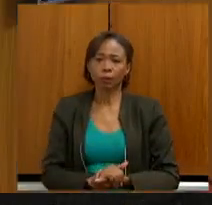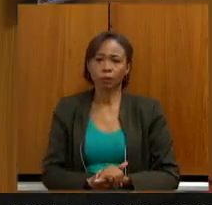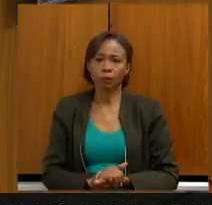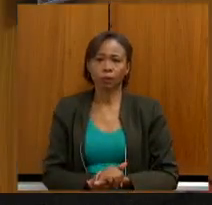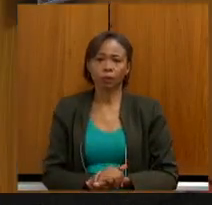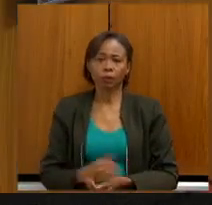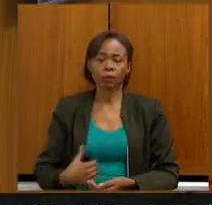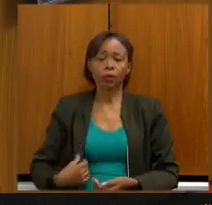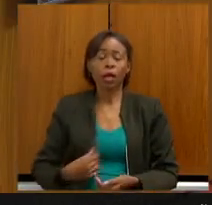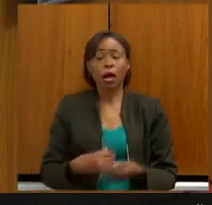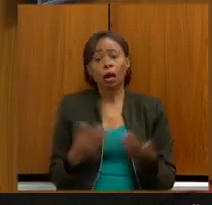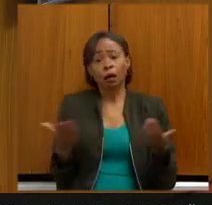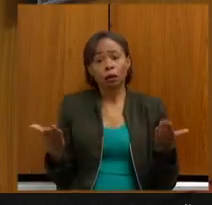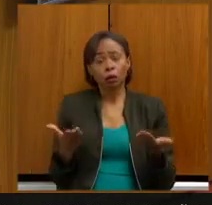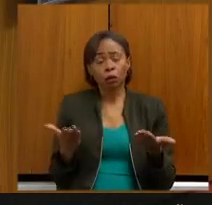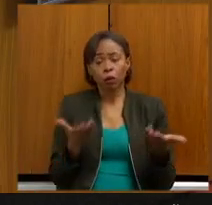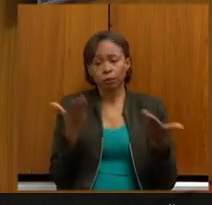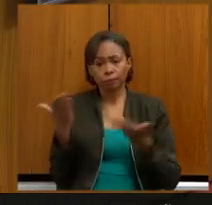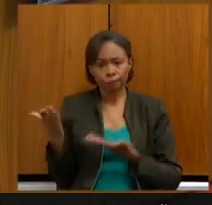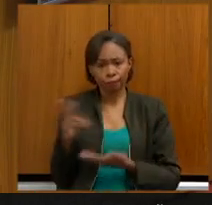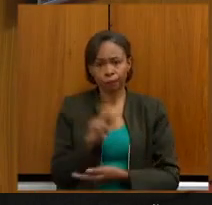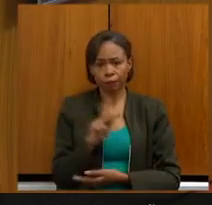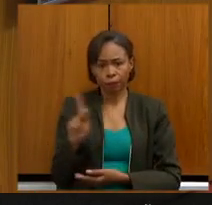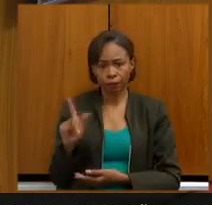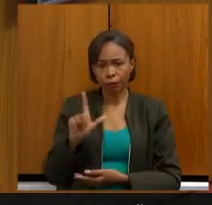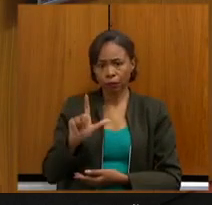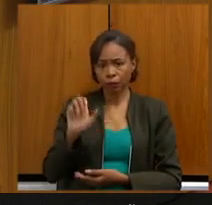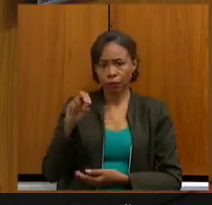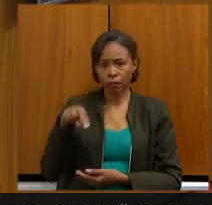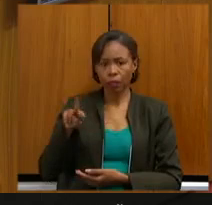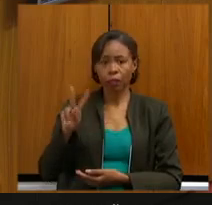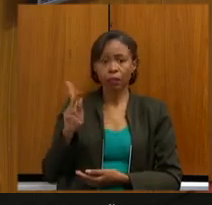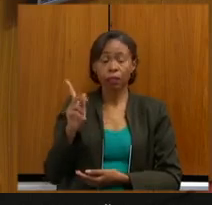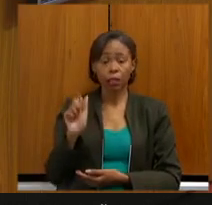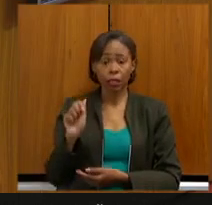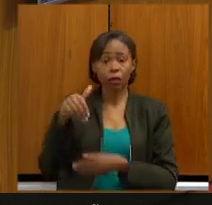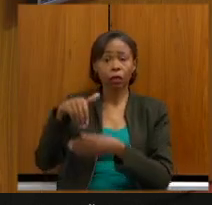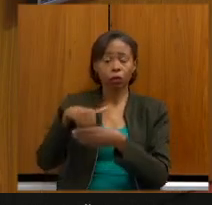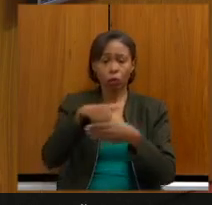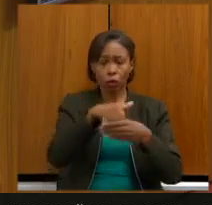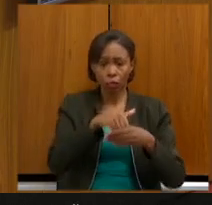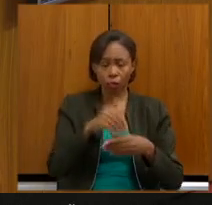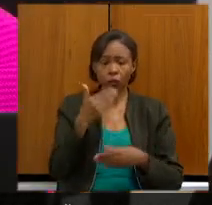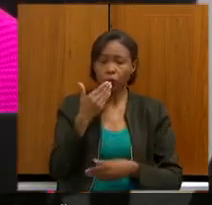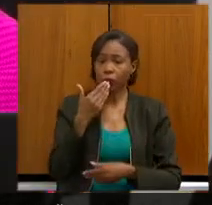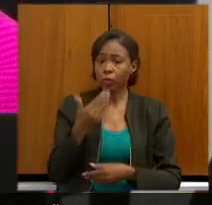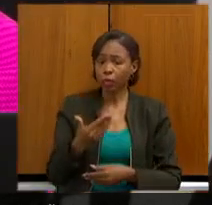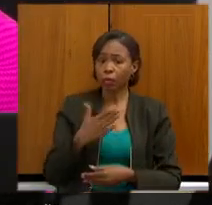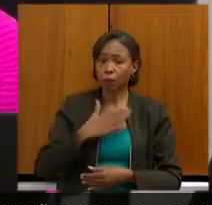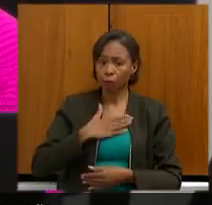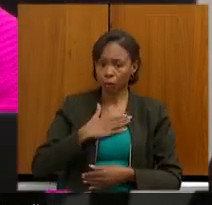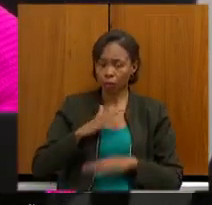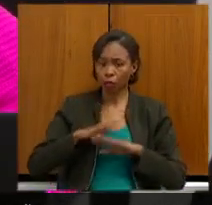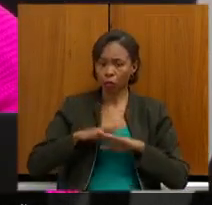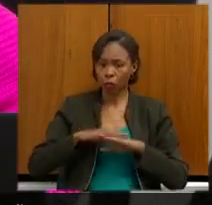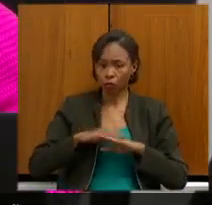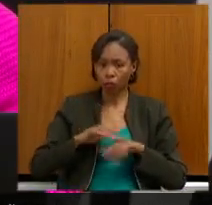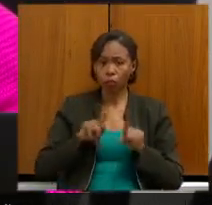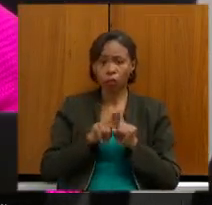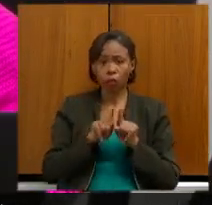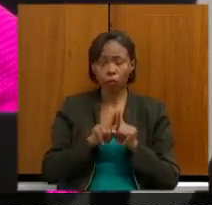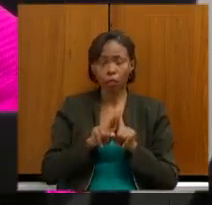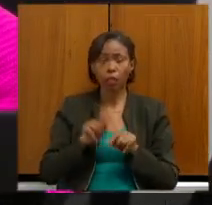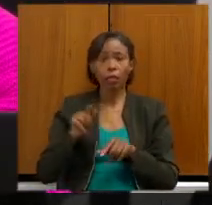eu passo agora a presidência para deputada Leninha para colocar em votação os requerimentos de Minha autoridade e de